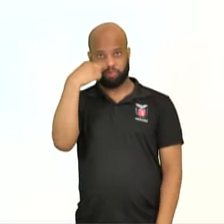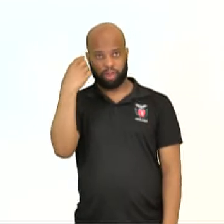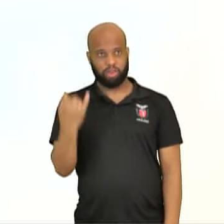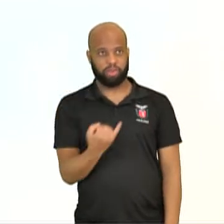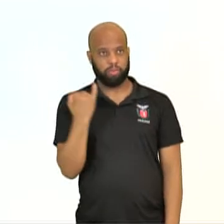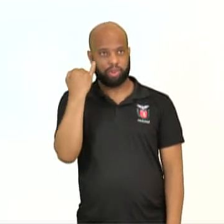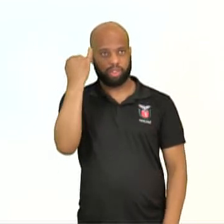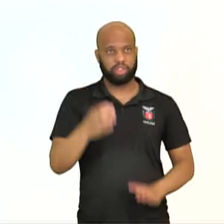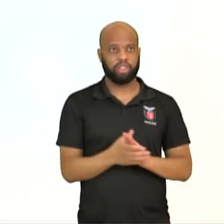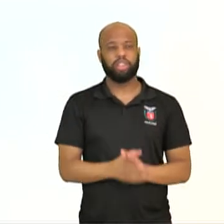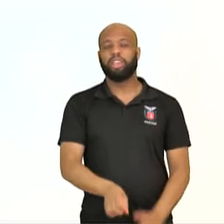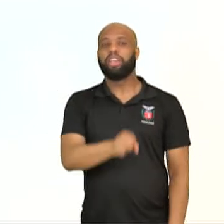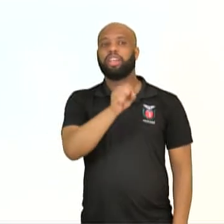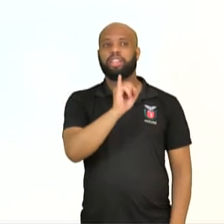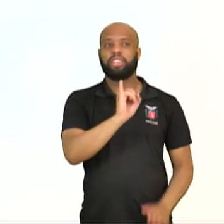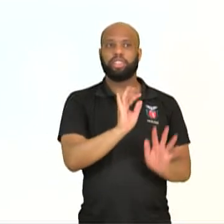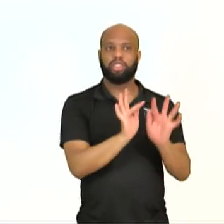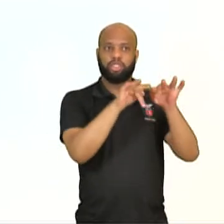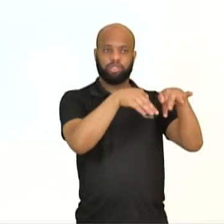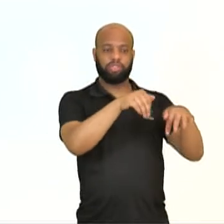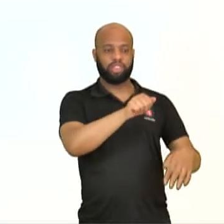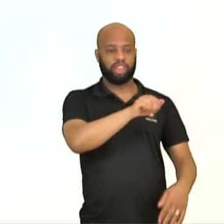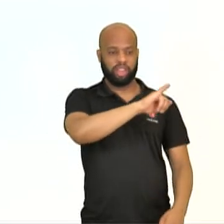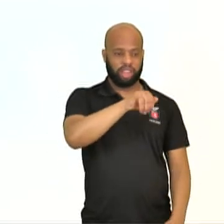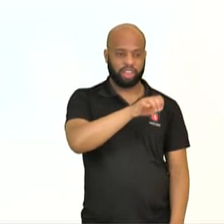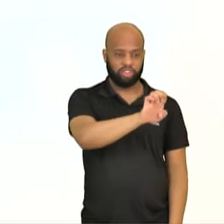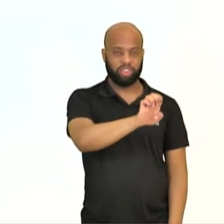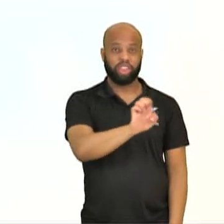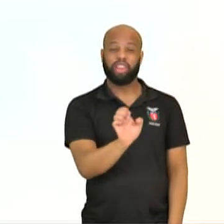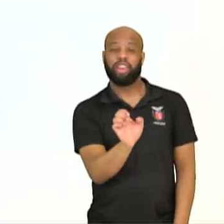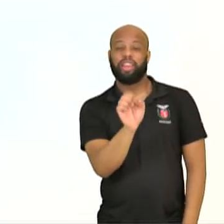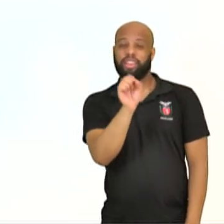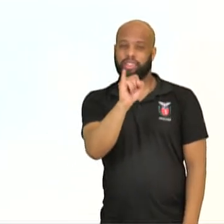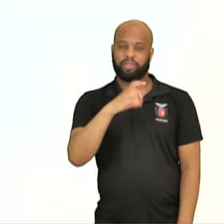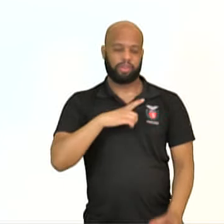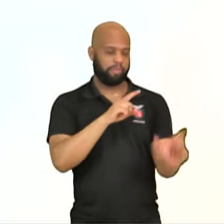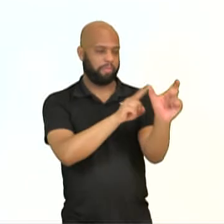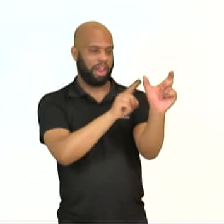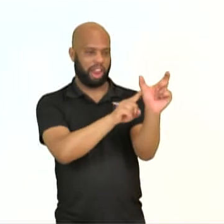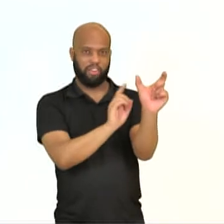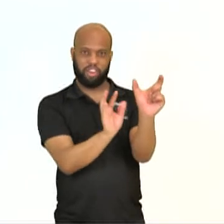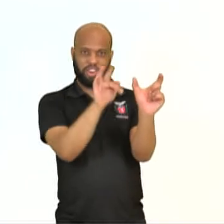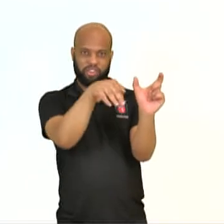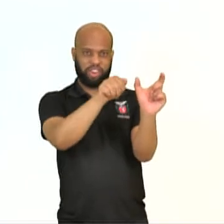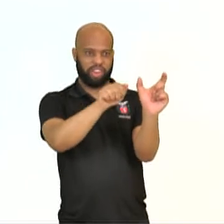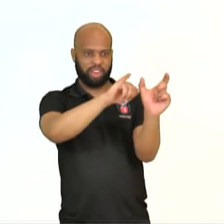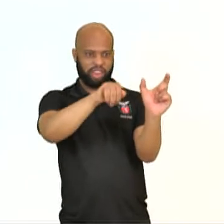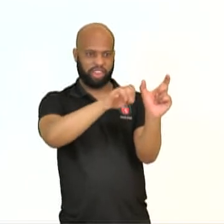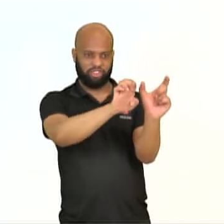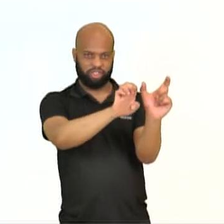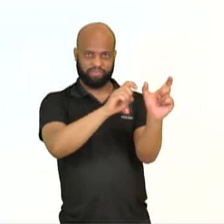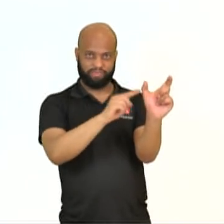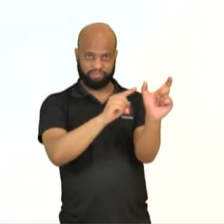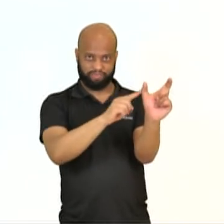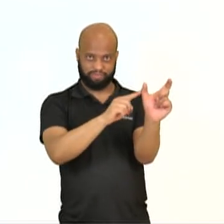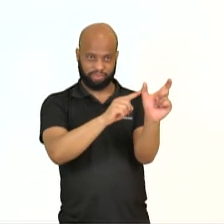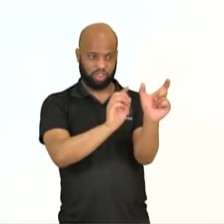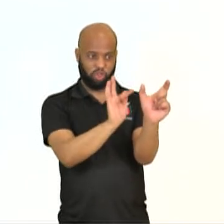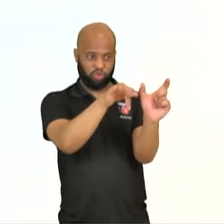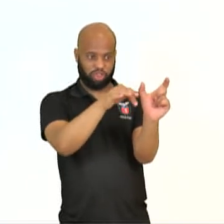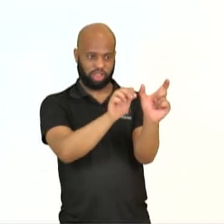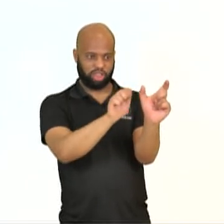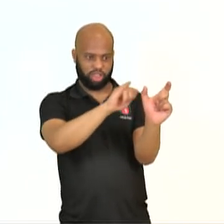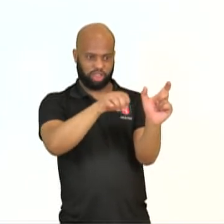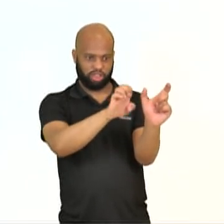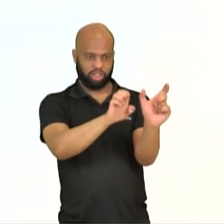As terminações arre, ou seja, as palavras que terminarem em arre,